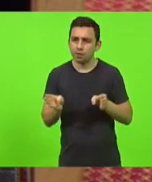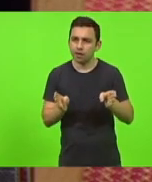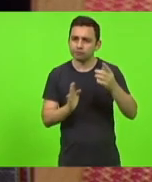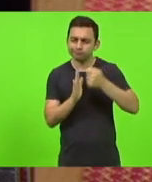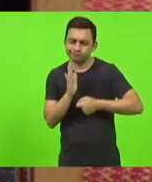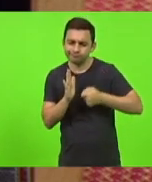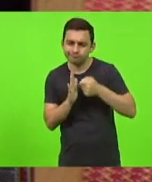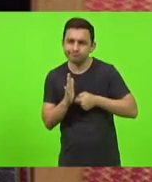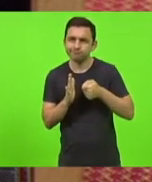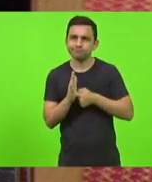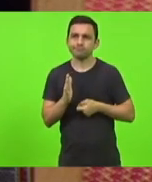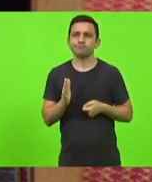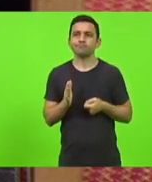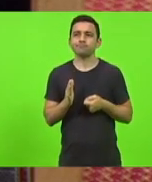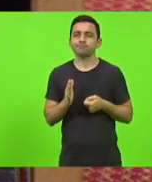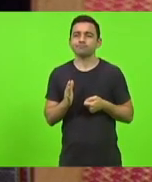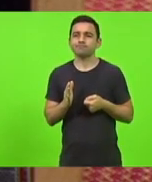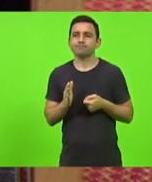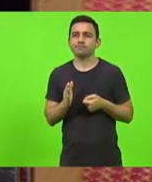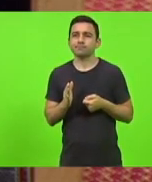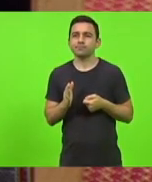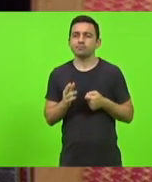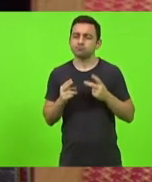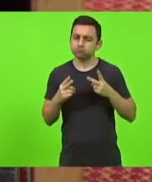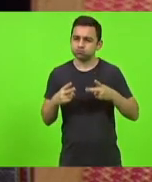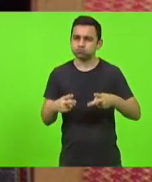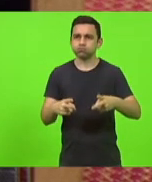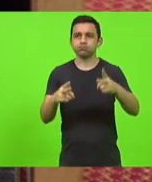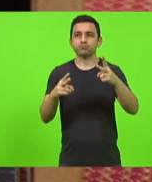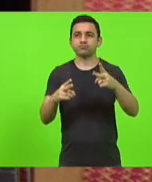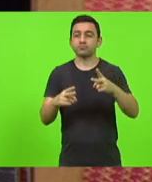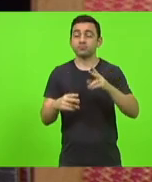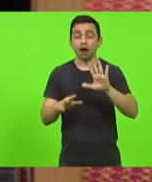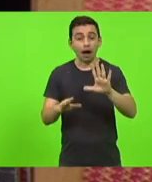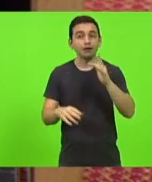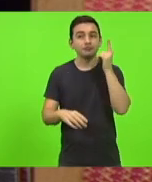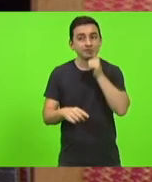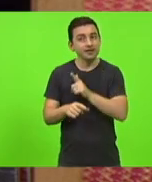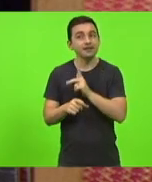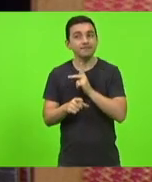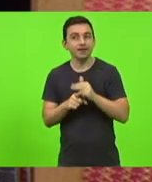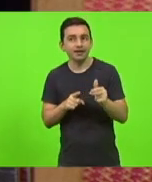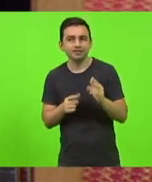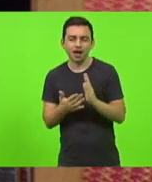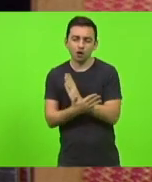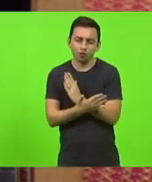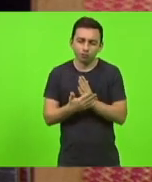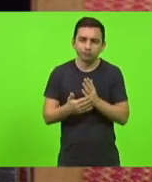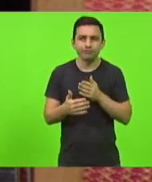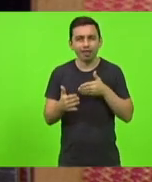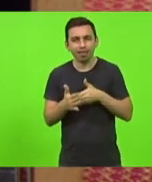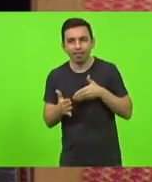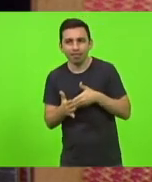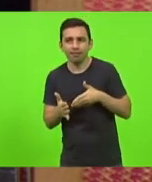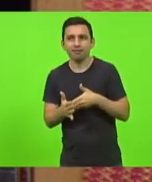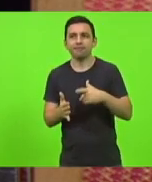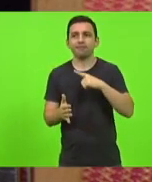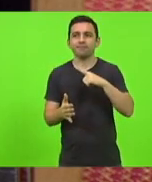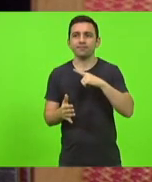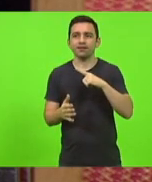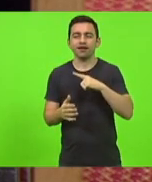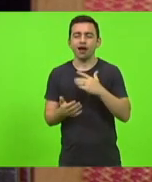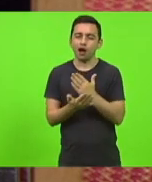luta permanente, mas de vitórias, de algumas dificuldades, de algumas